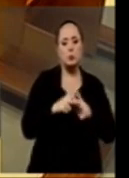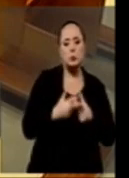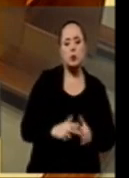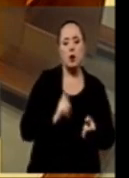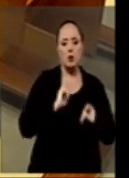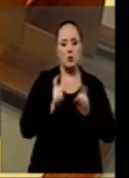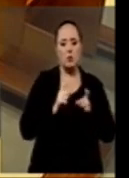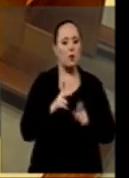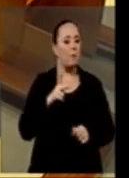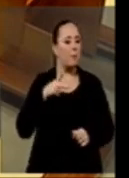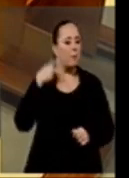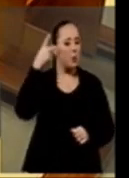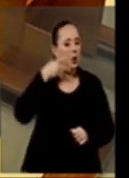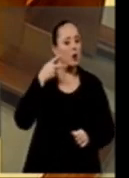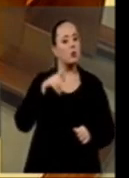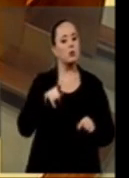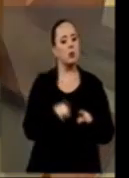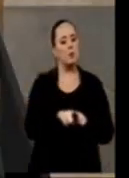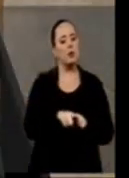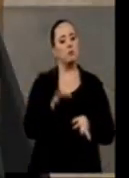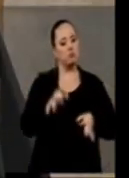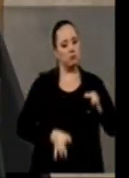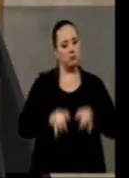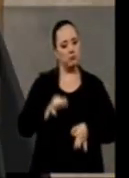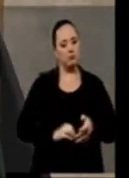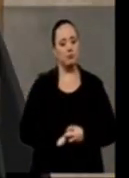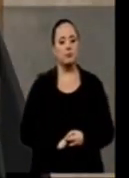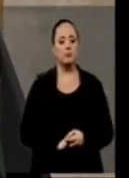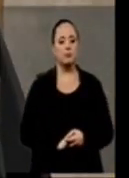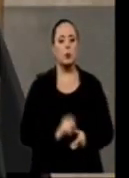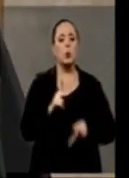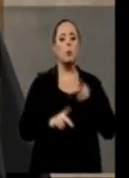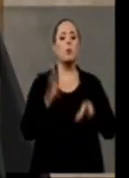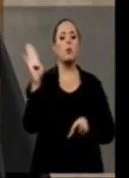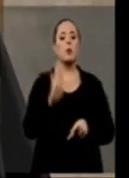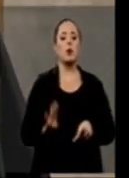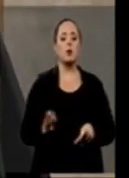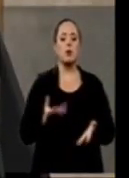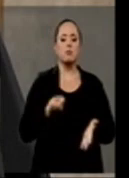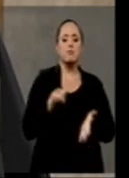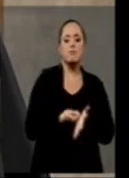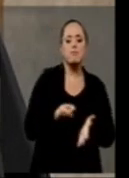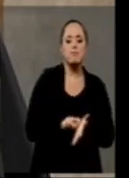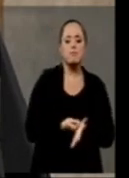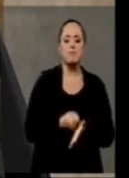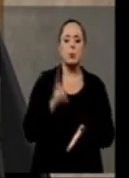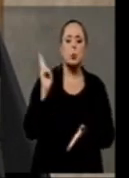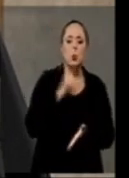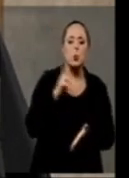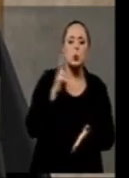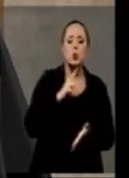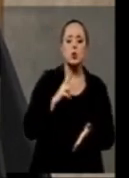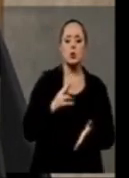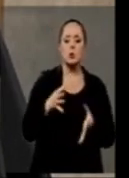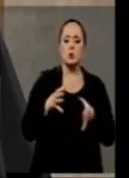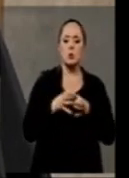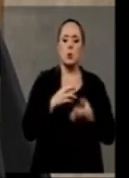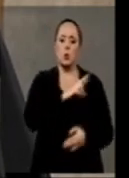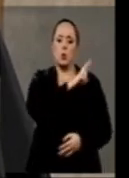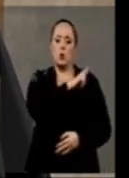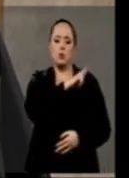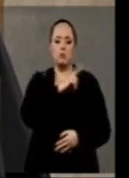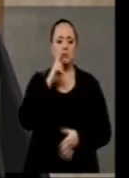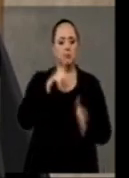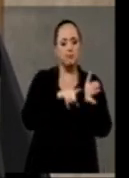e judiciais à nação brasileira espera rigor e celeridade das autoridades competentes na